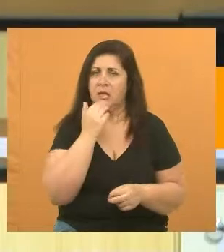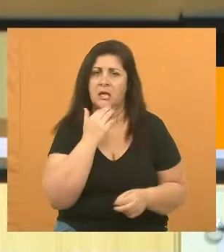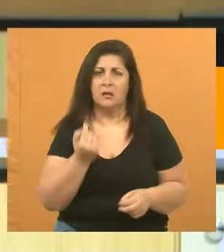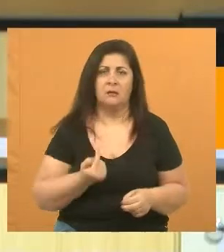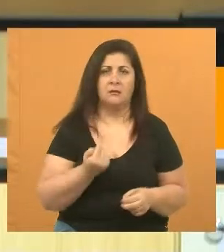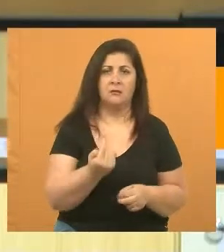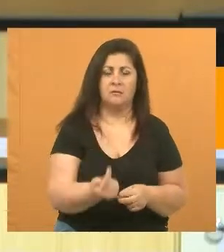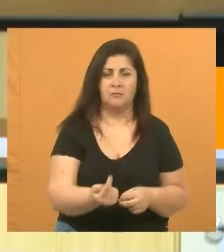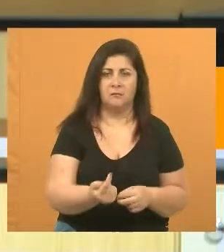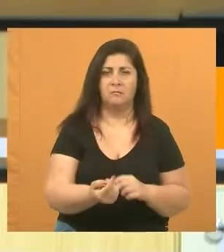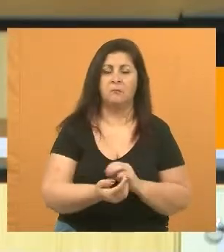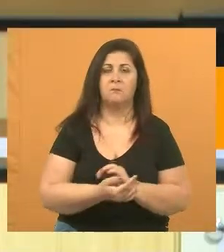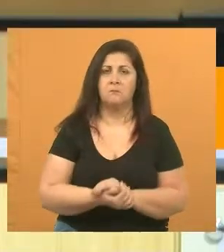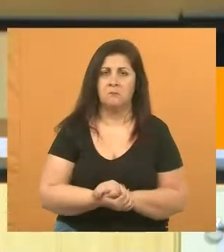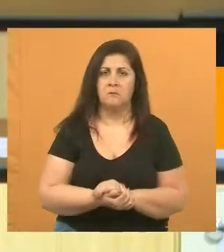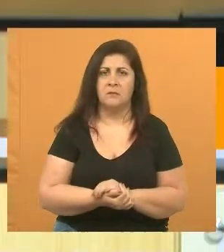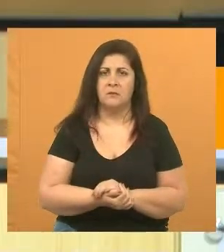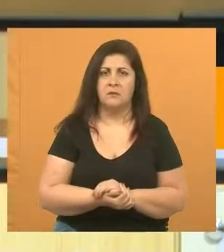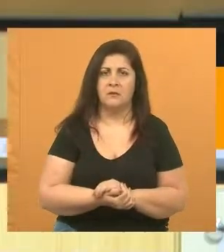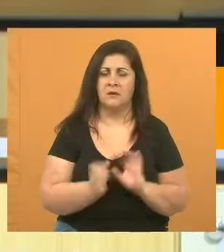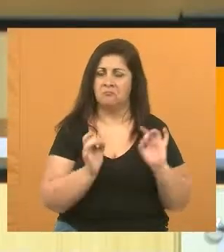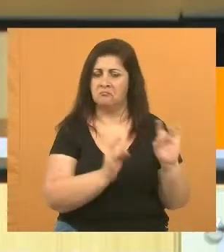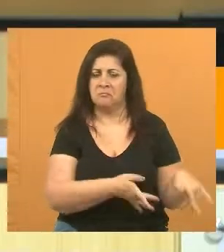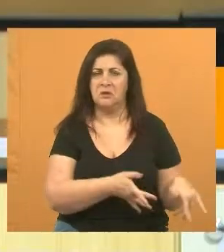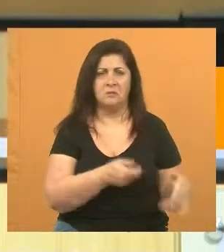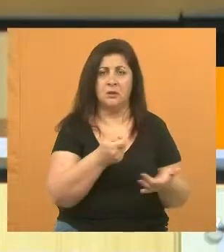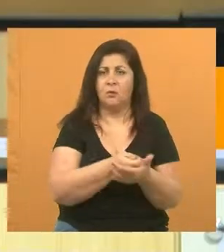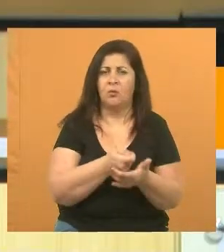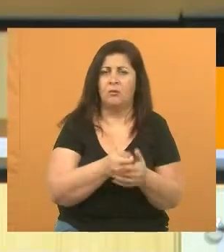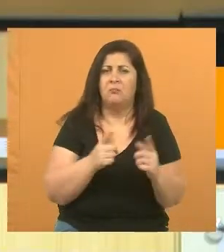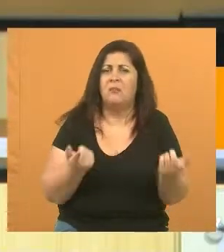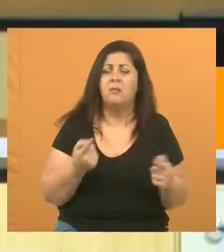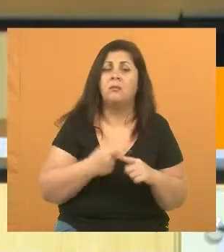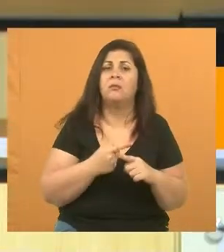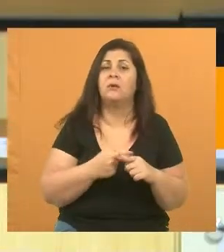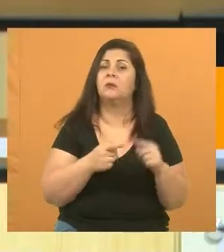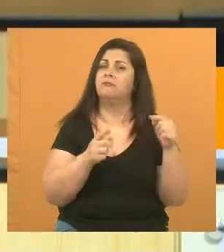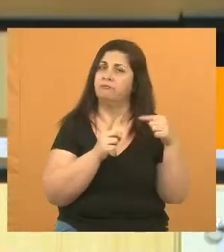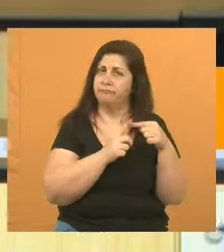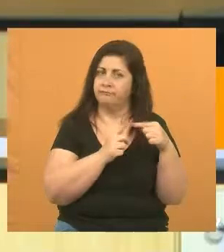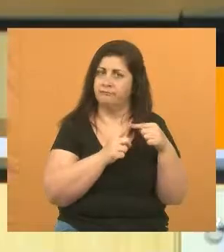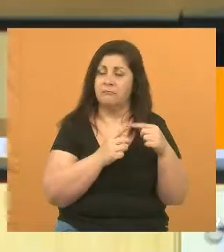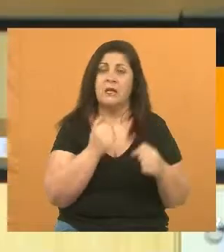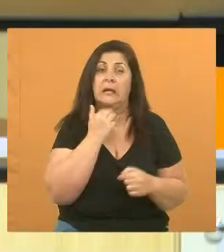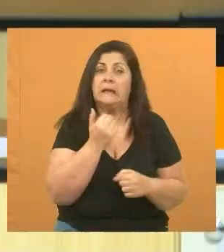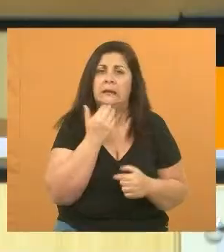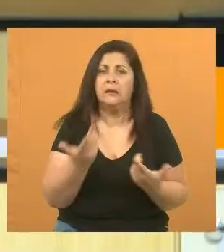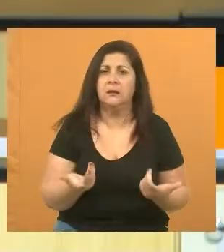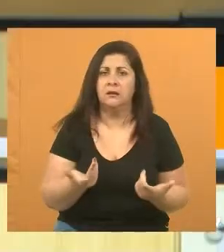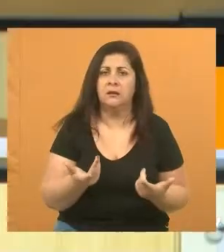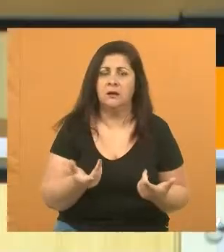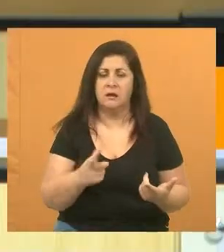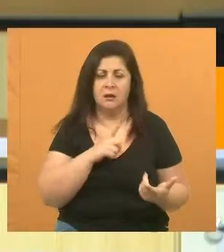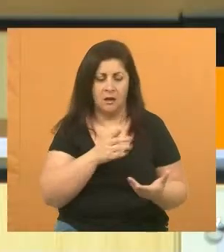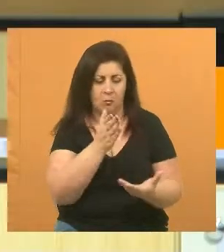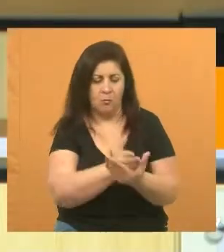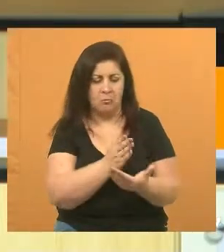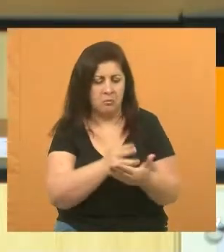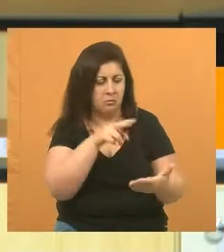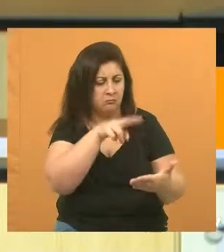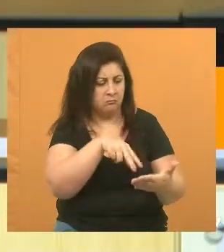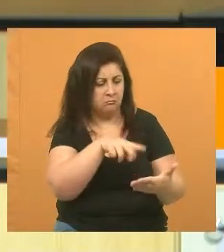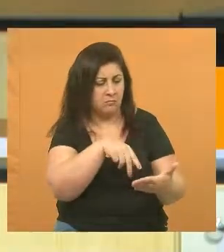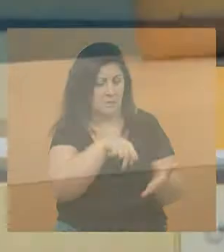aqui rejeitando ou aprovando conta nenhuma, porque, primeiro, que ninguém ainda tomou posse do processo,